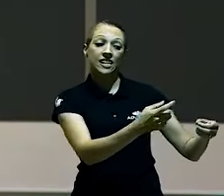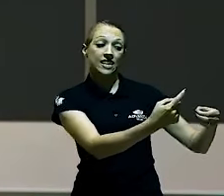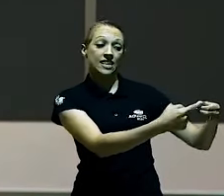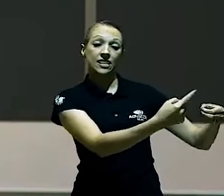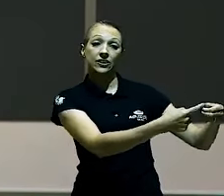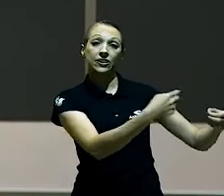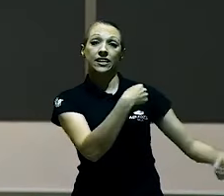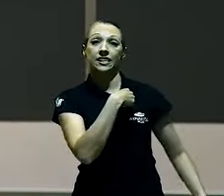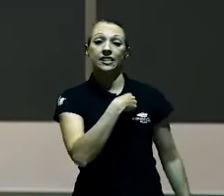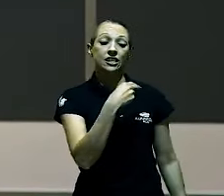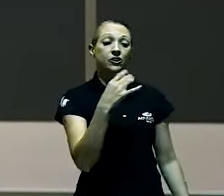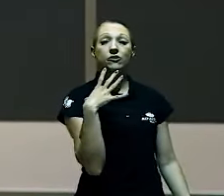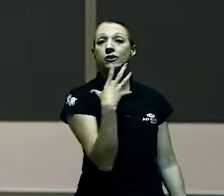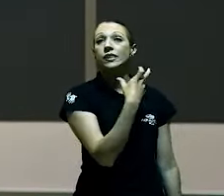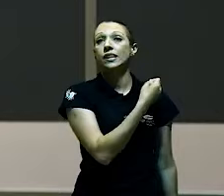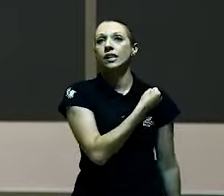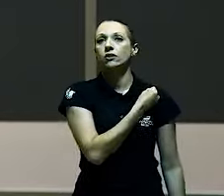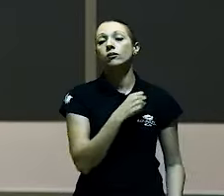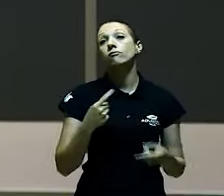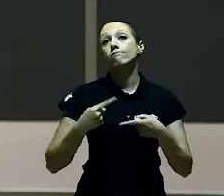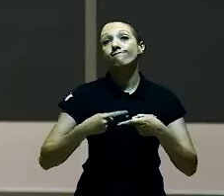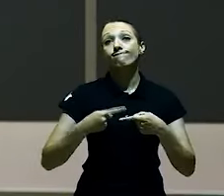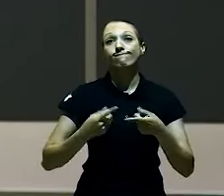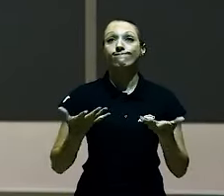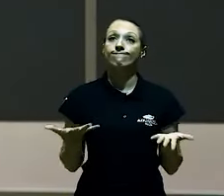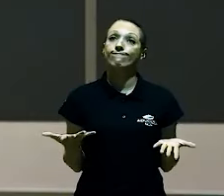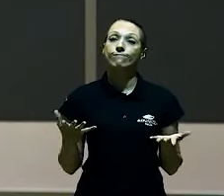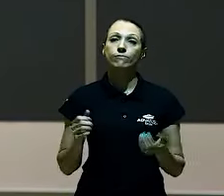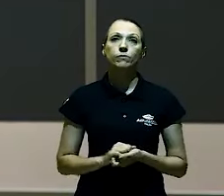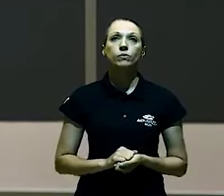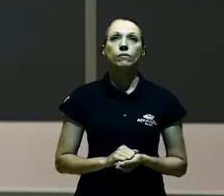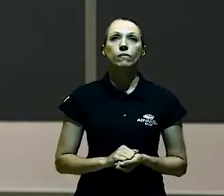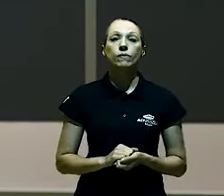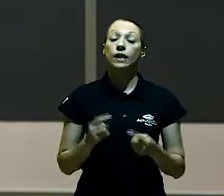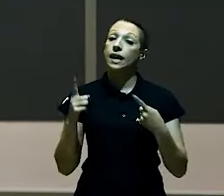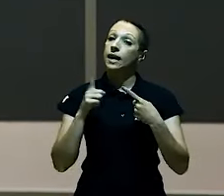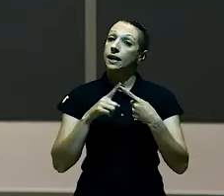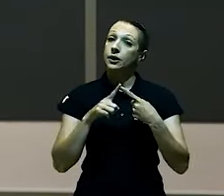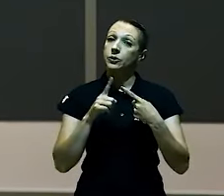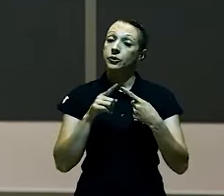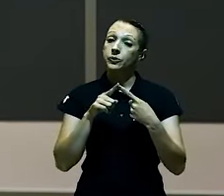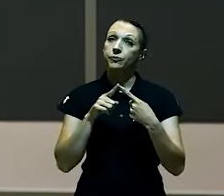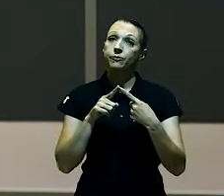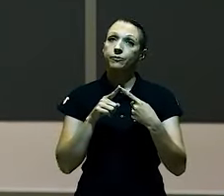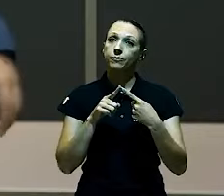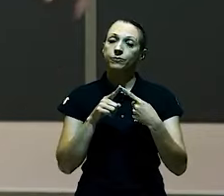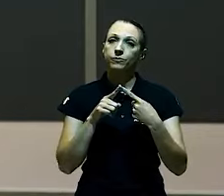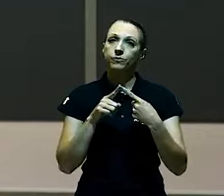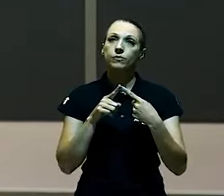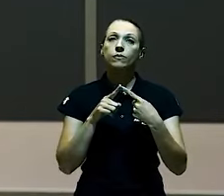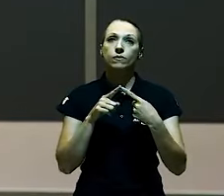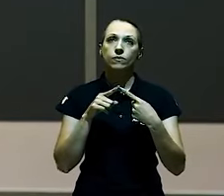razões simples e dentro das minhas limitações bem objetivas para vocês. Primeira razão pela qual Jonas não queria que Nínive fosse